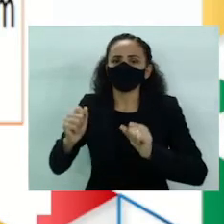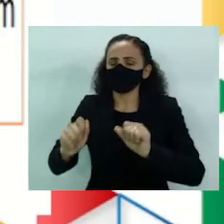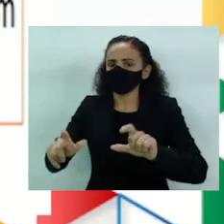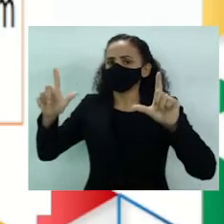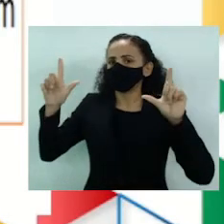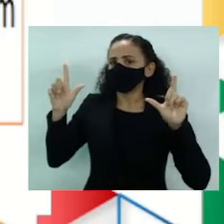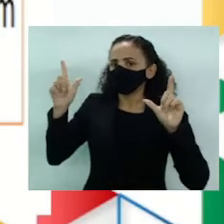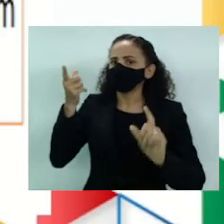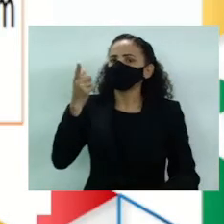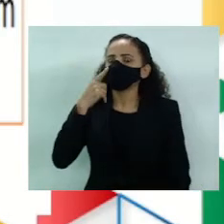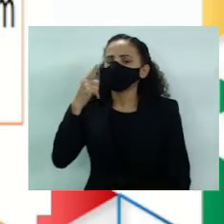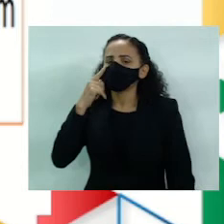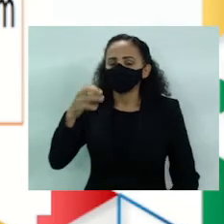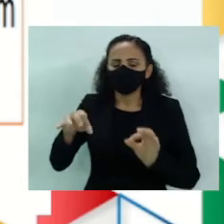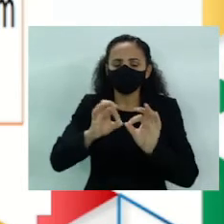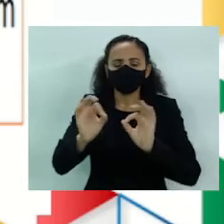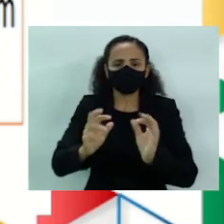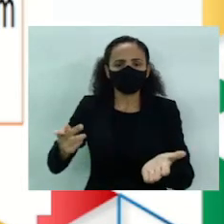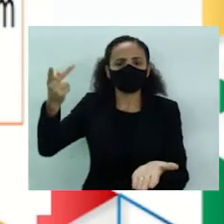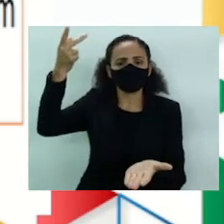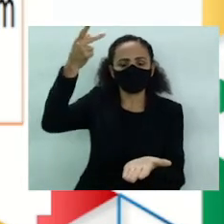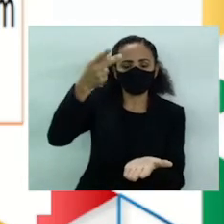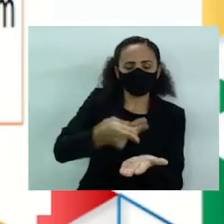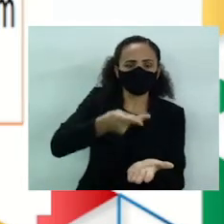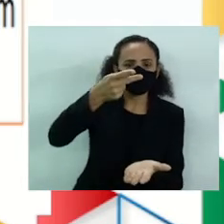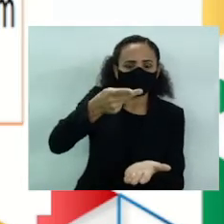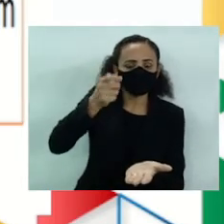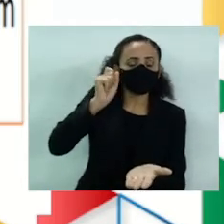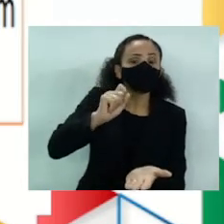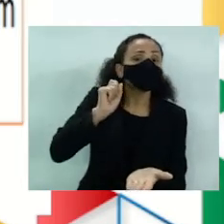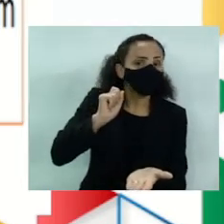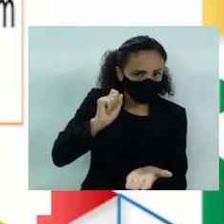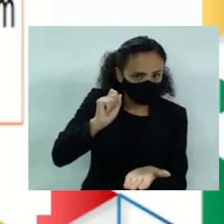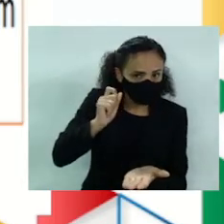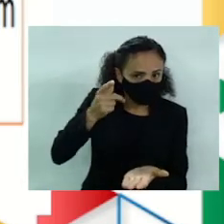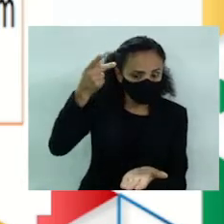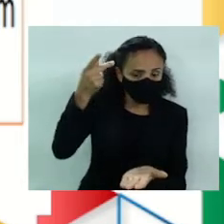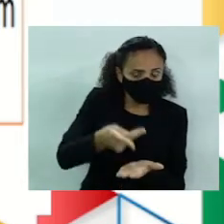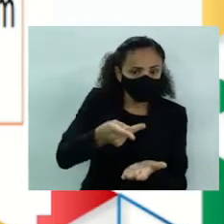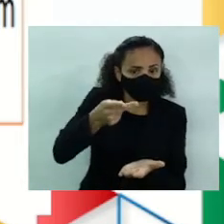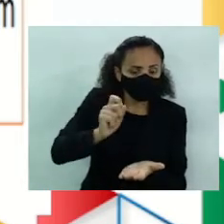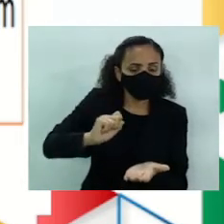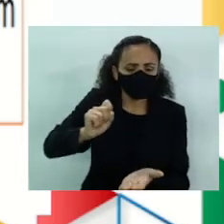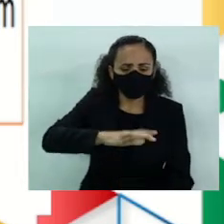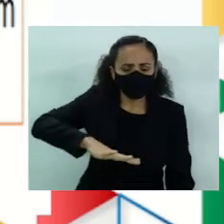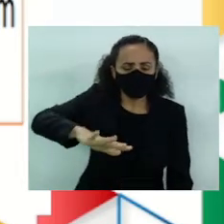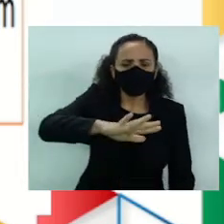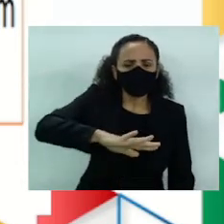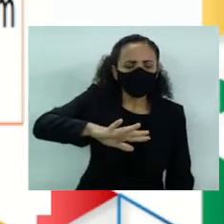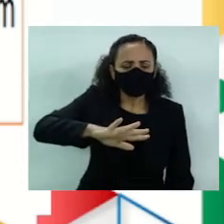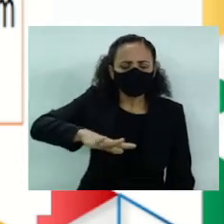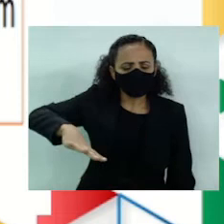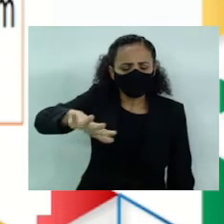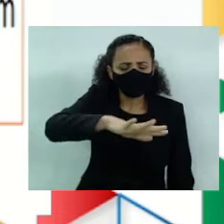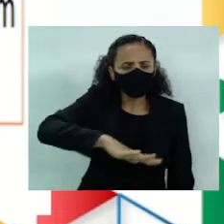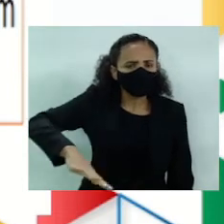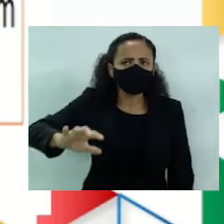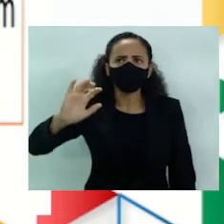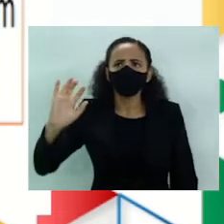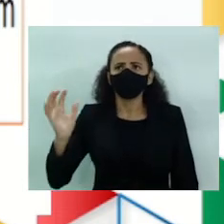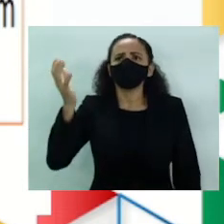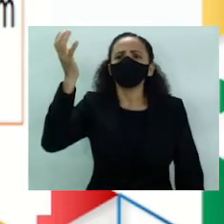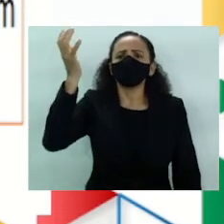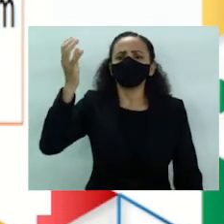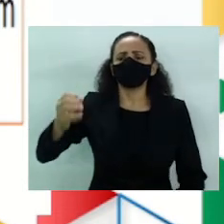Os fenômenos naturais são acontecimentos não artificiais, ou seja, que ocorrem sem a intervenção humana. Então acontecem sem